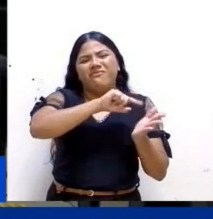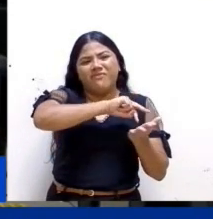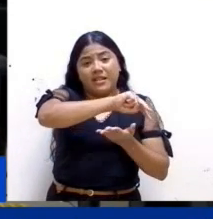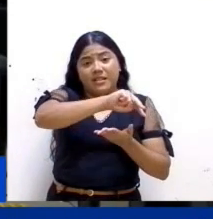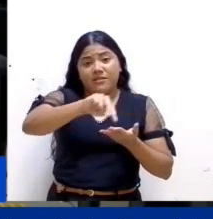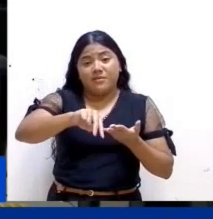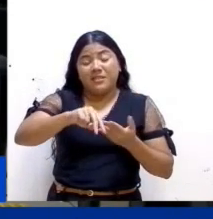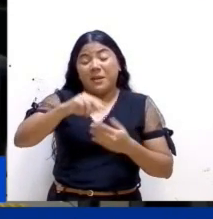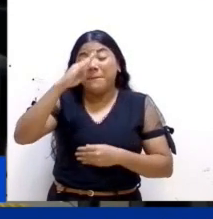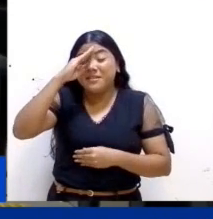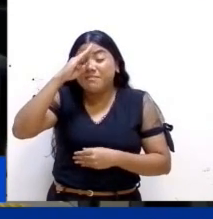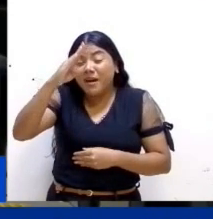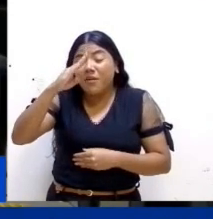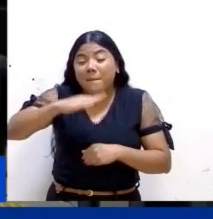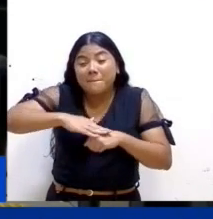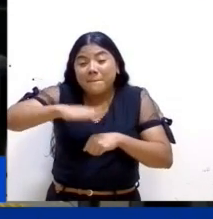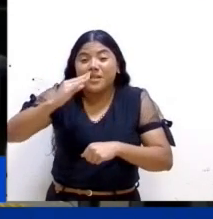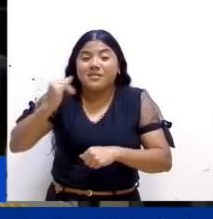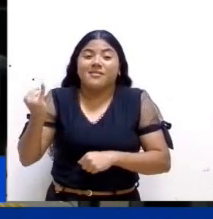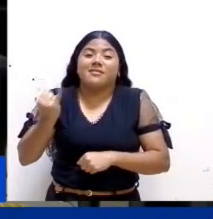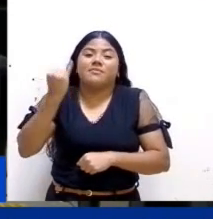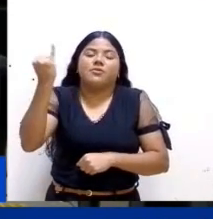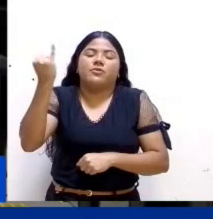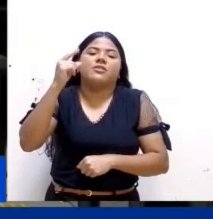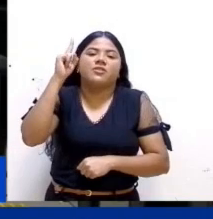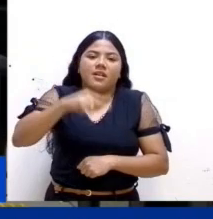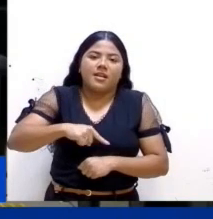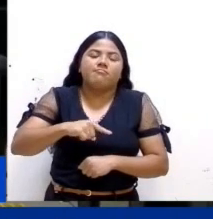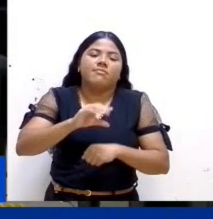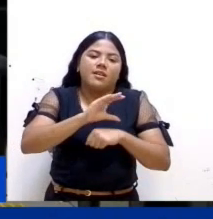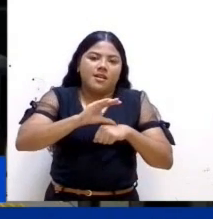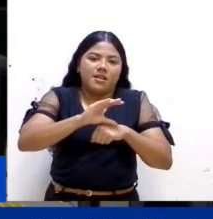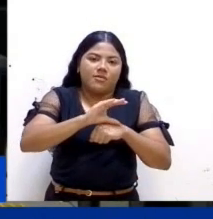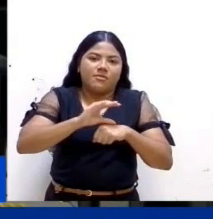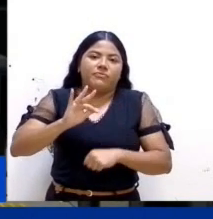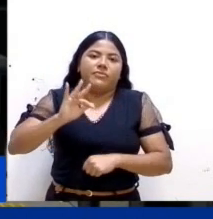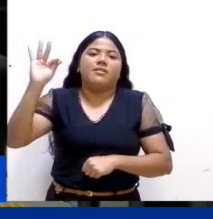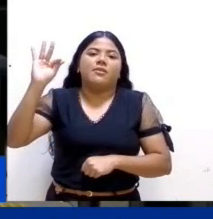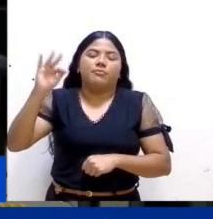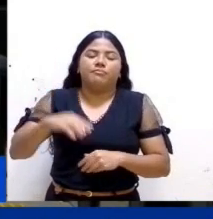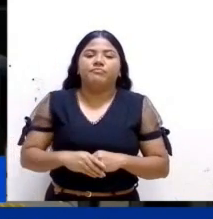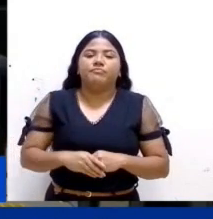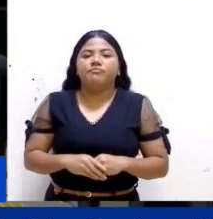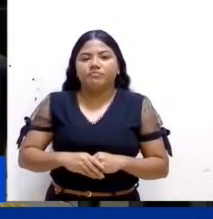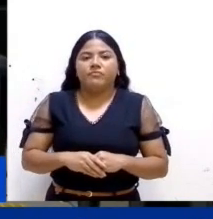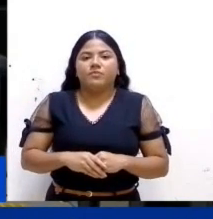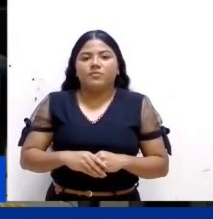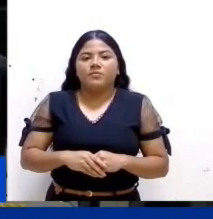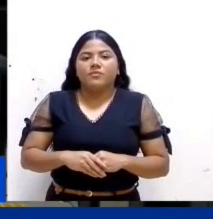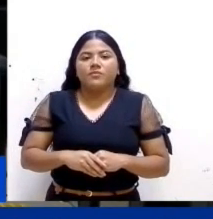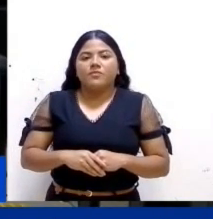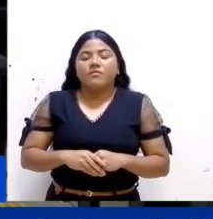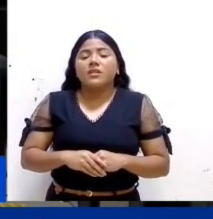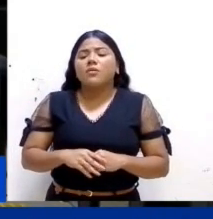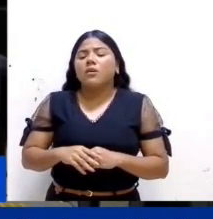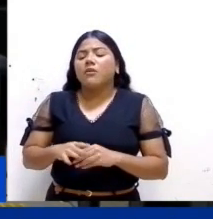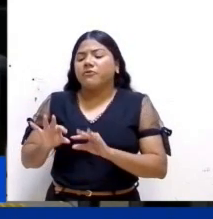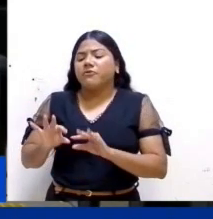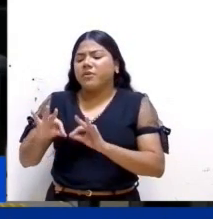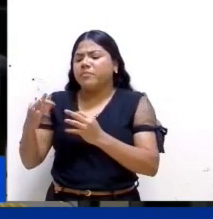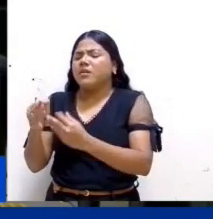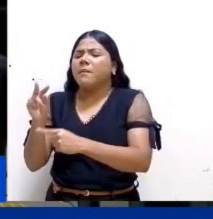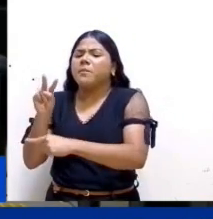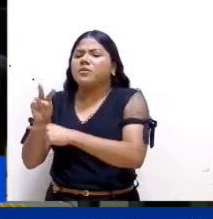no topo, no ápice. E adivinha onde é que tem a previsão de proteção da